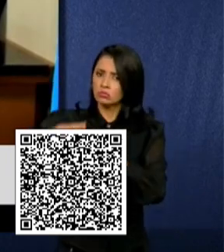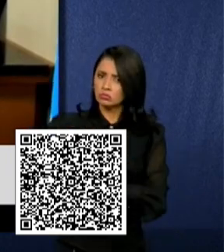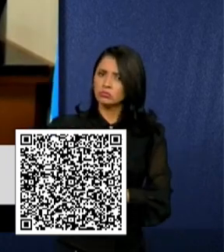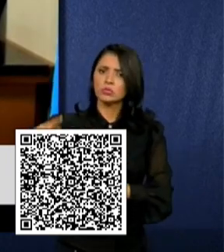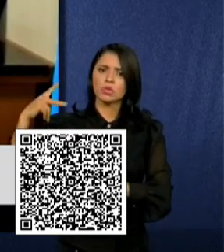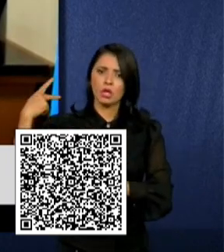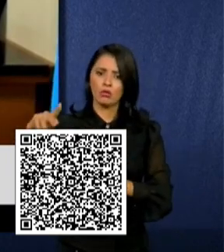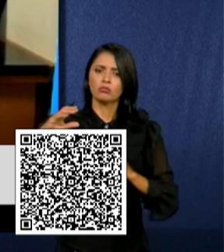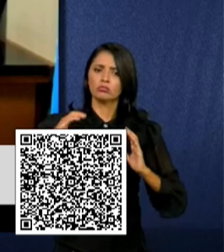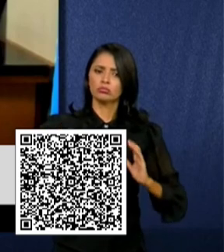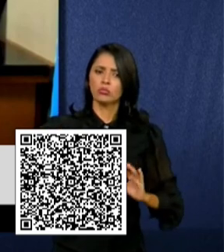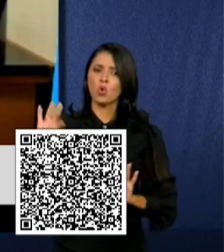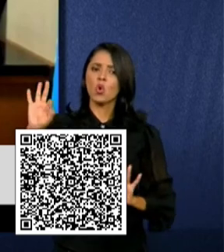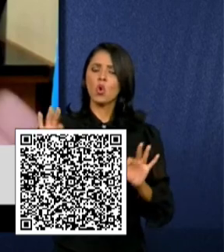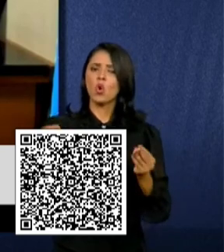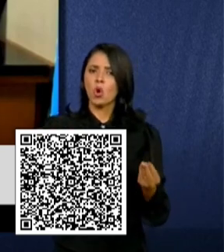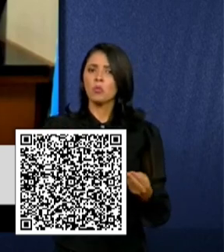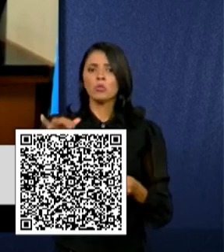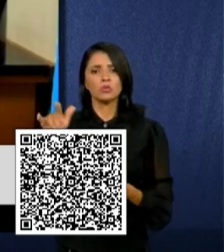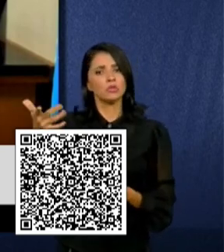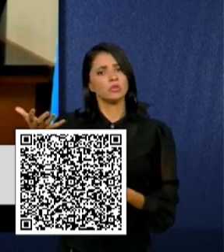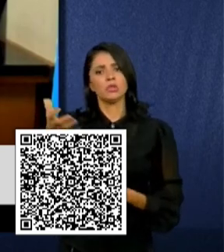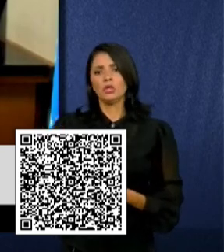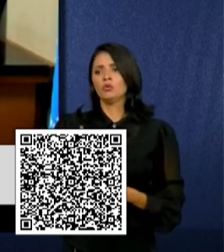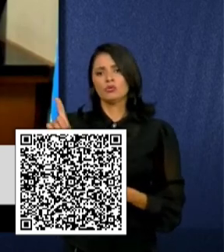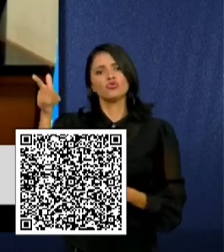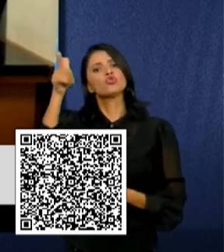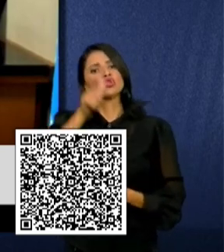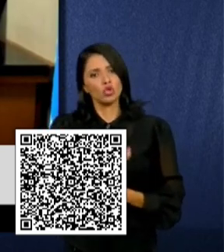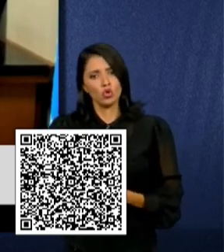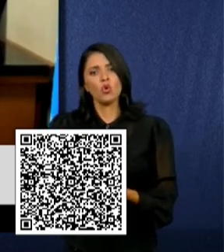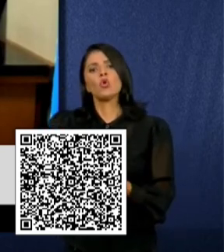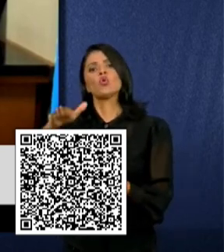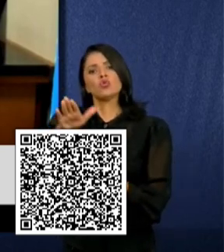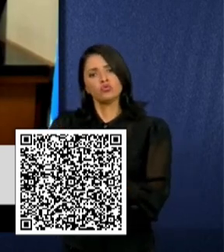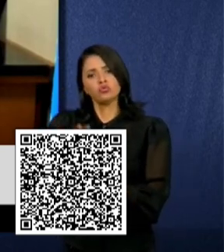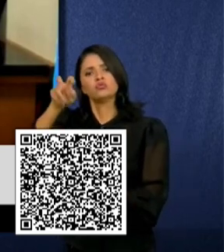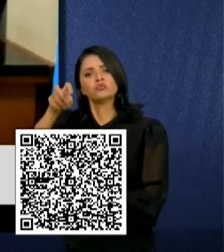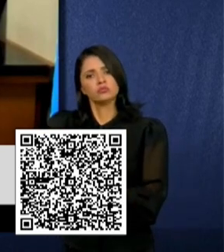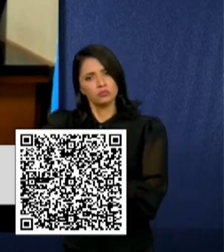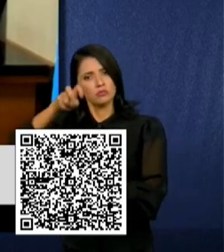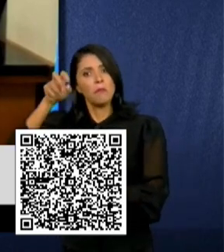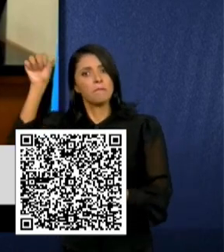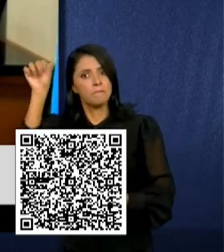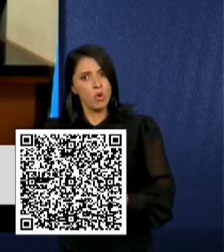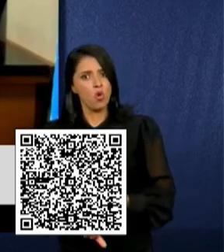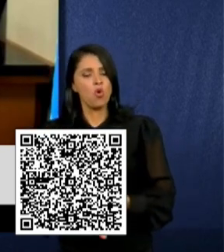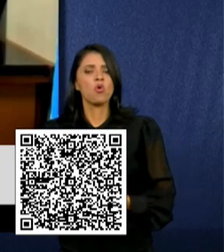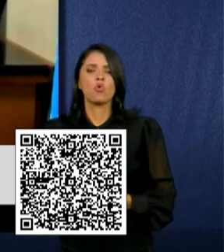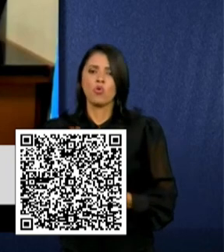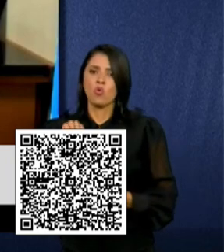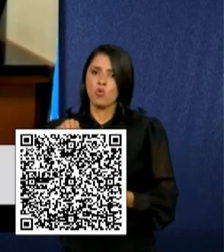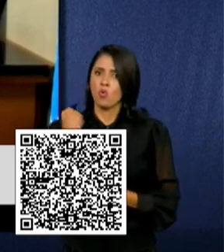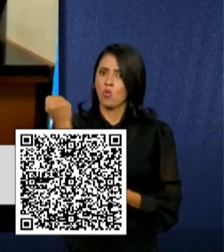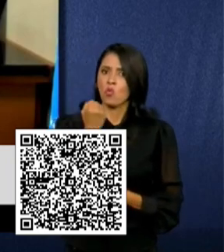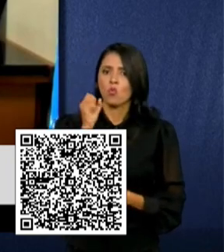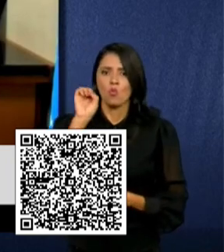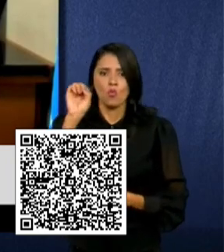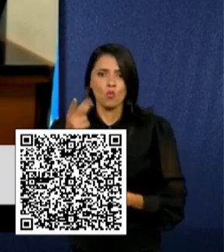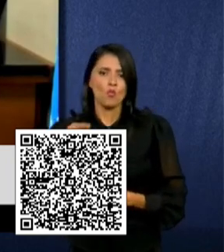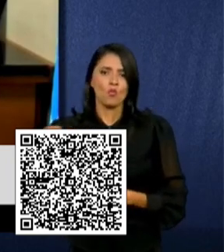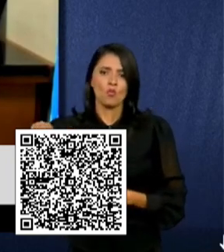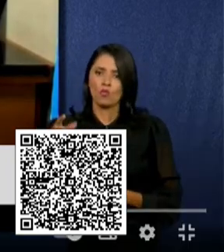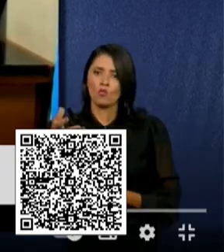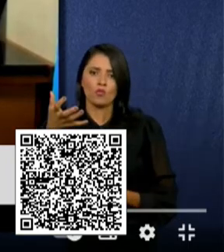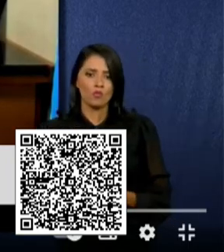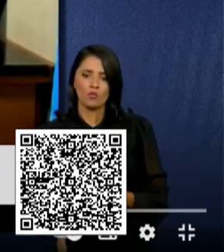a sua conduta, caso não queiram ver essas sanções, agravadas, ou até mesmo caso